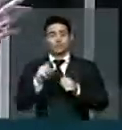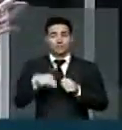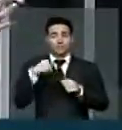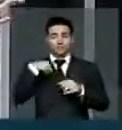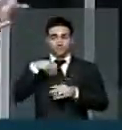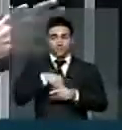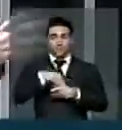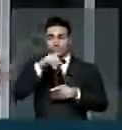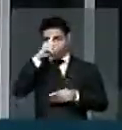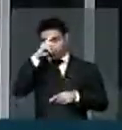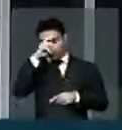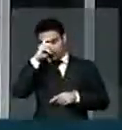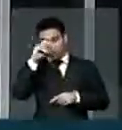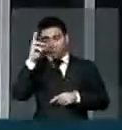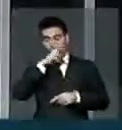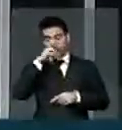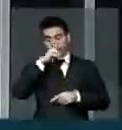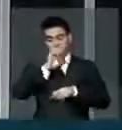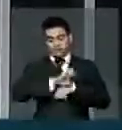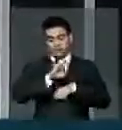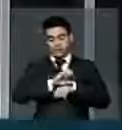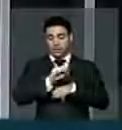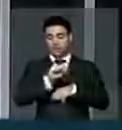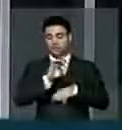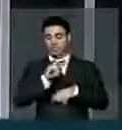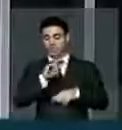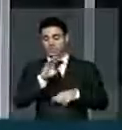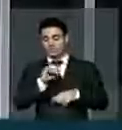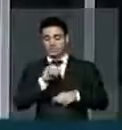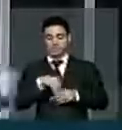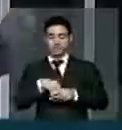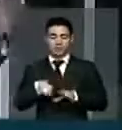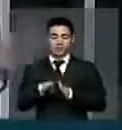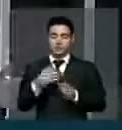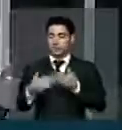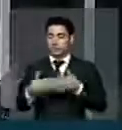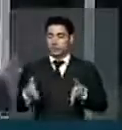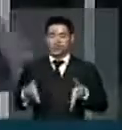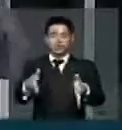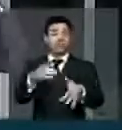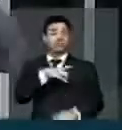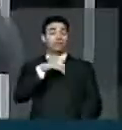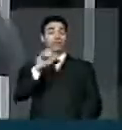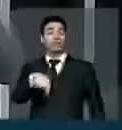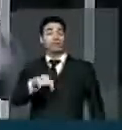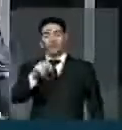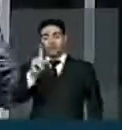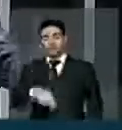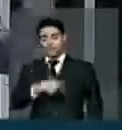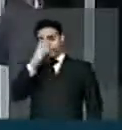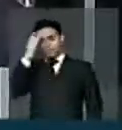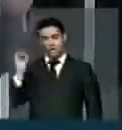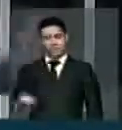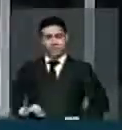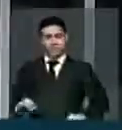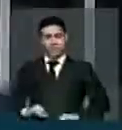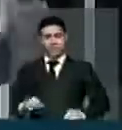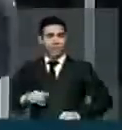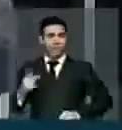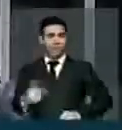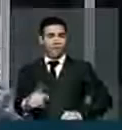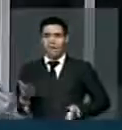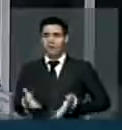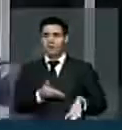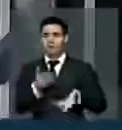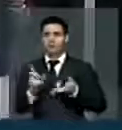hospitais, no hospital de urgência do estado de Sergipe, nos corredores, volto a repetir, são as macas com o paciente ali sofrendo, sem atendimento,